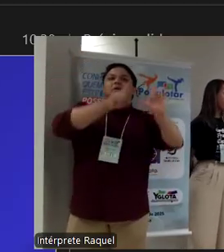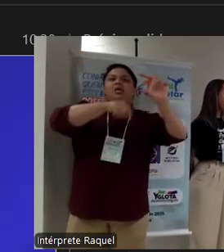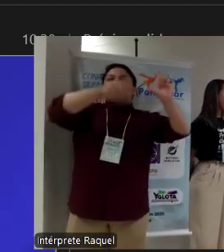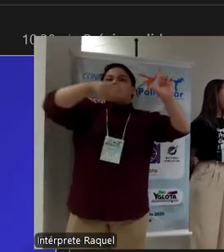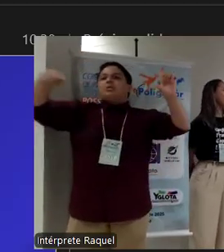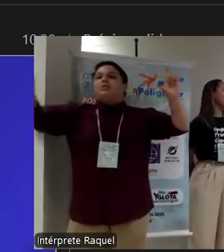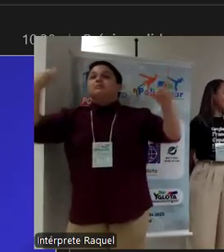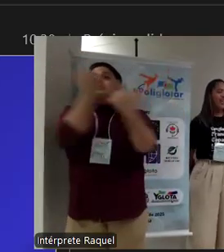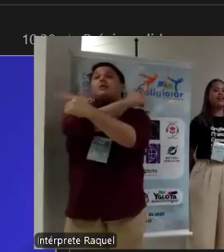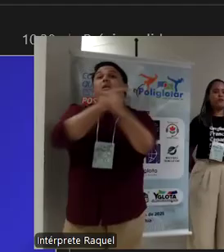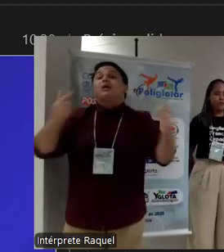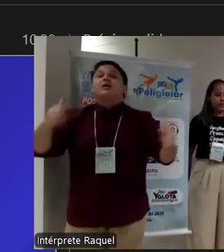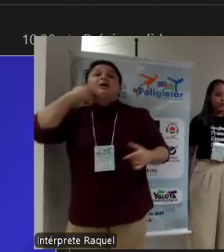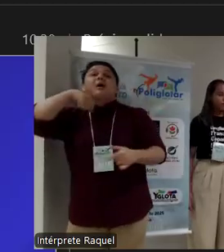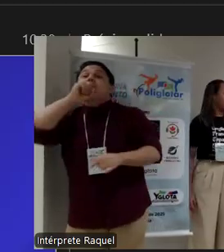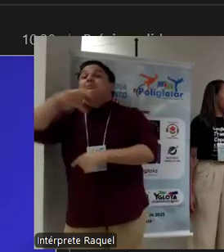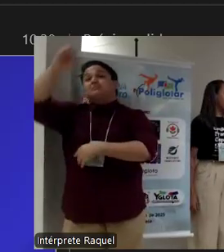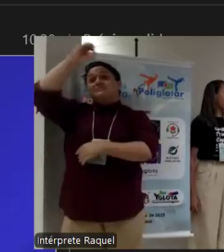ela.